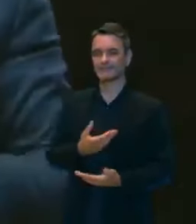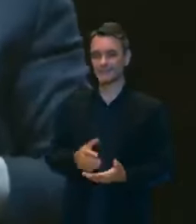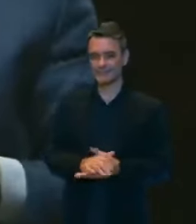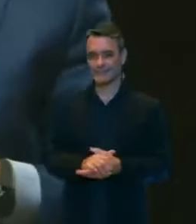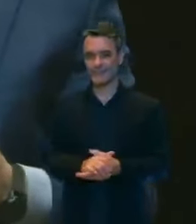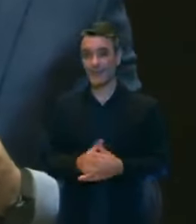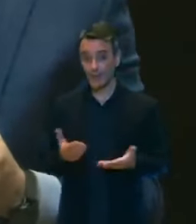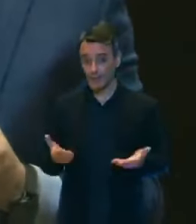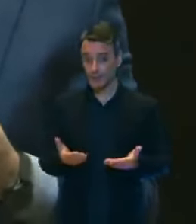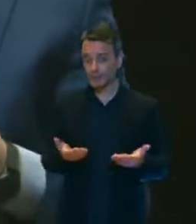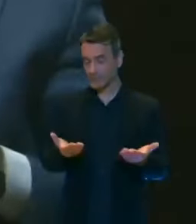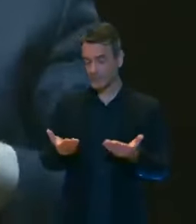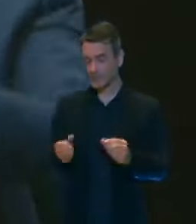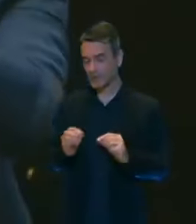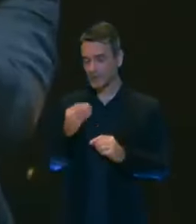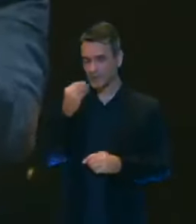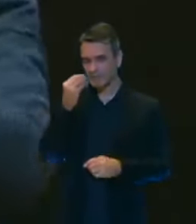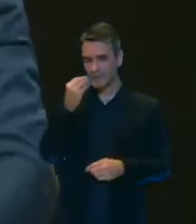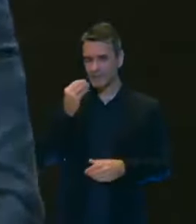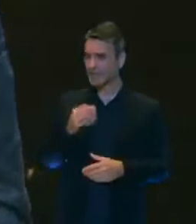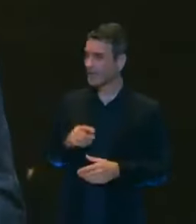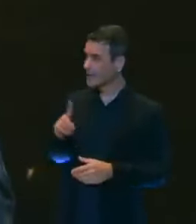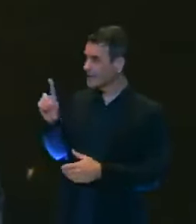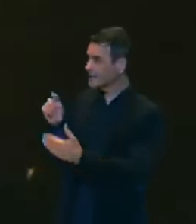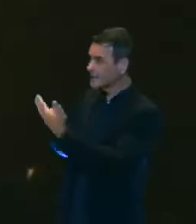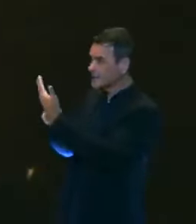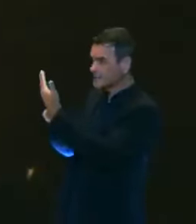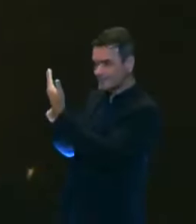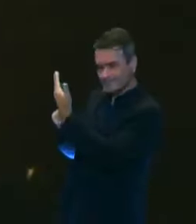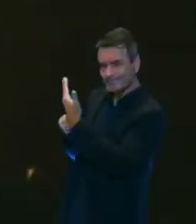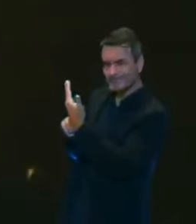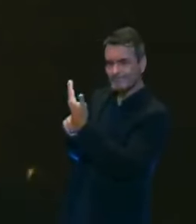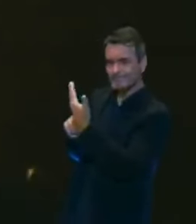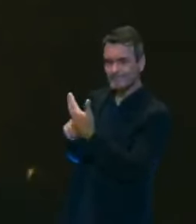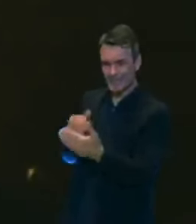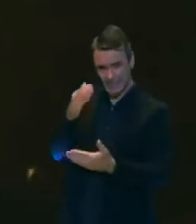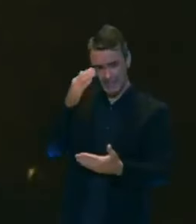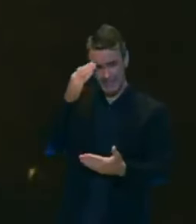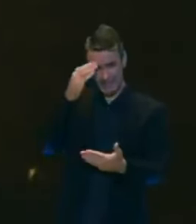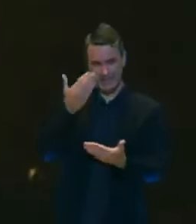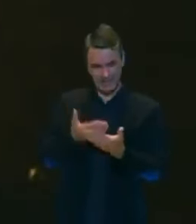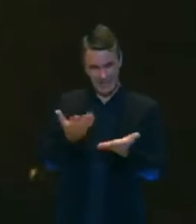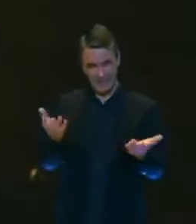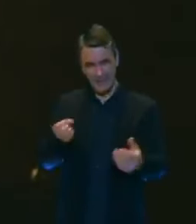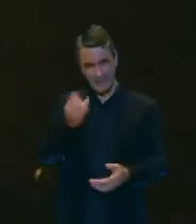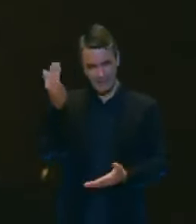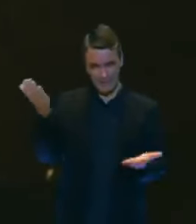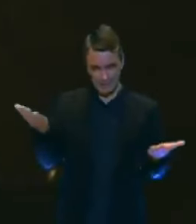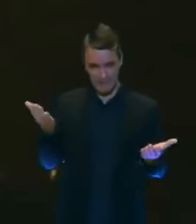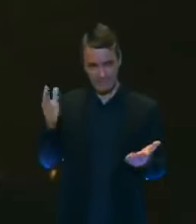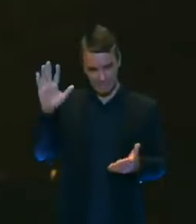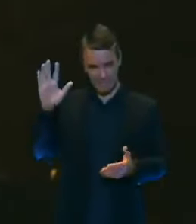te convidar a experimentar a revelação de Deus junto comigo. Quantos creem que ele pode se revelar?